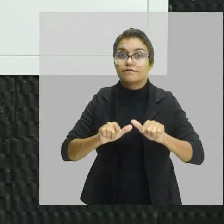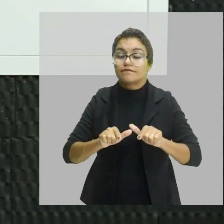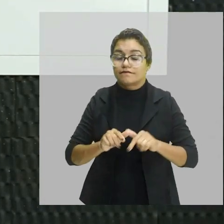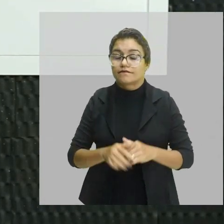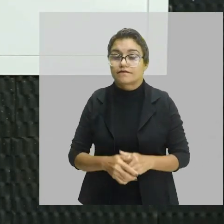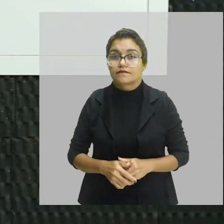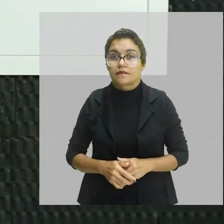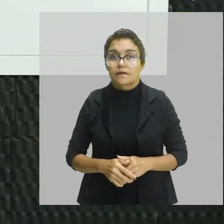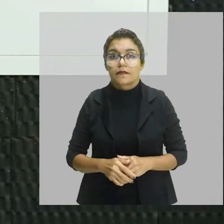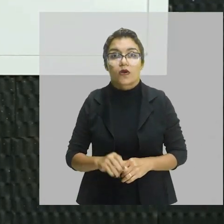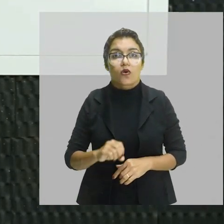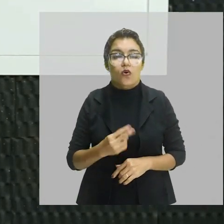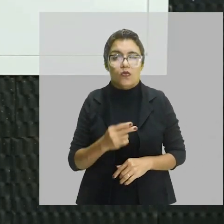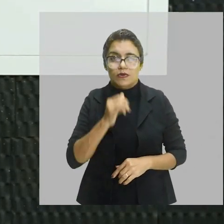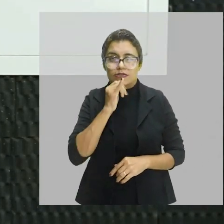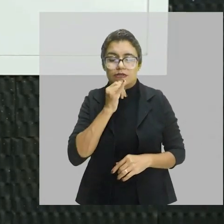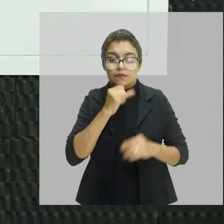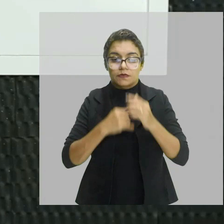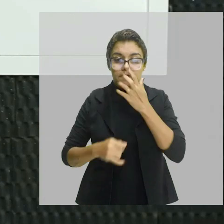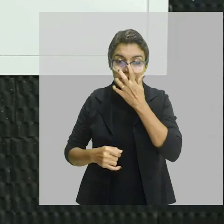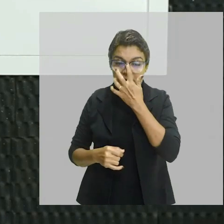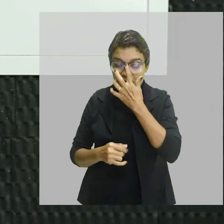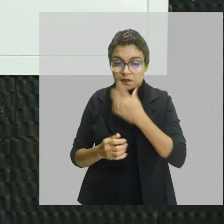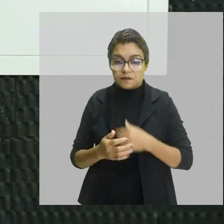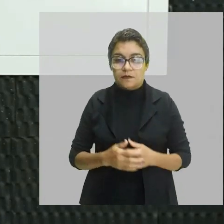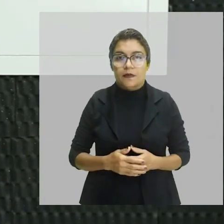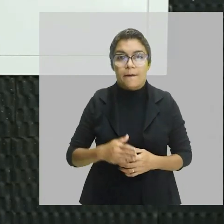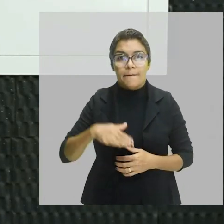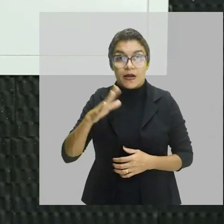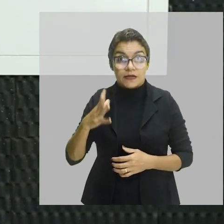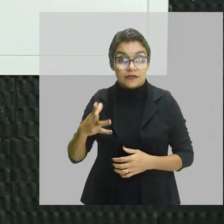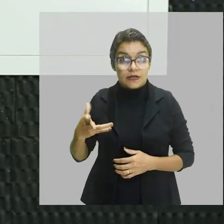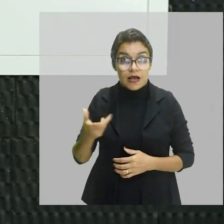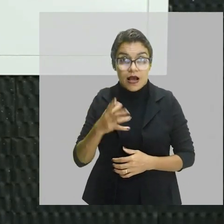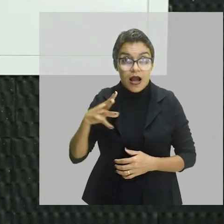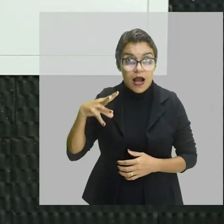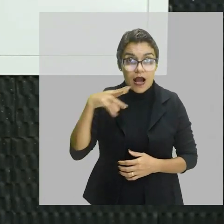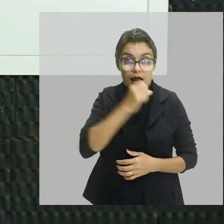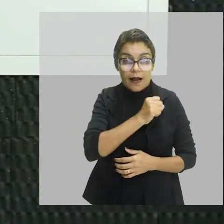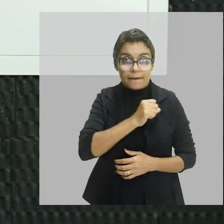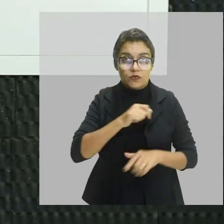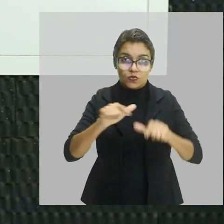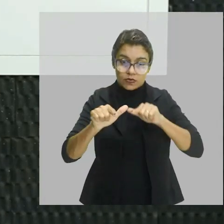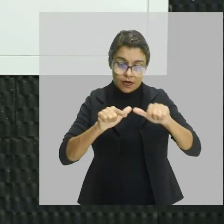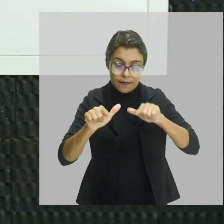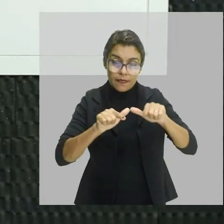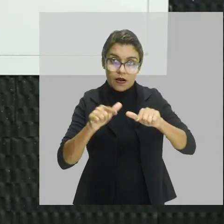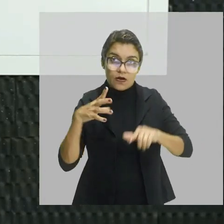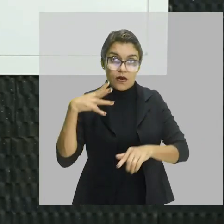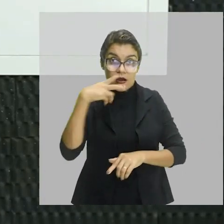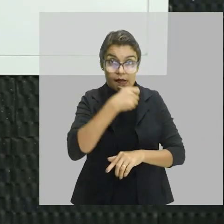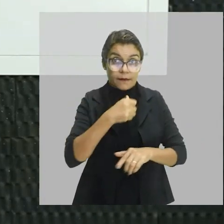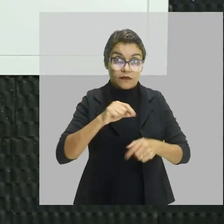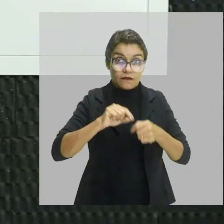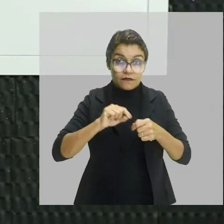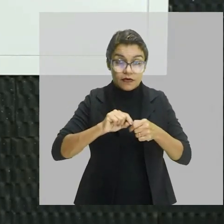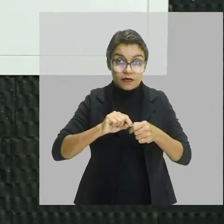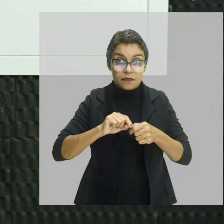certo? Ou seja, quanto mais rápido determinado trabalho é realizado,